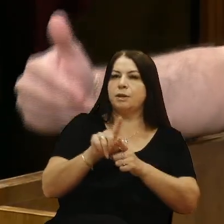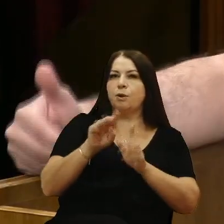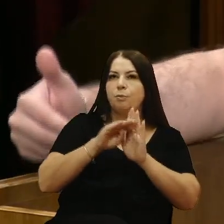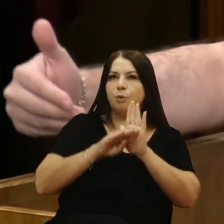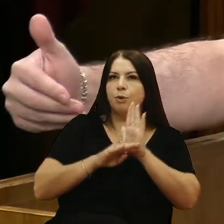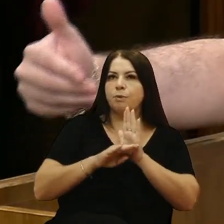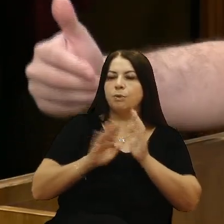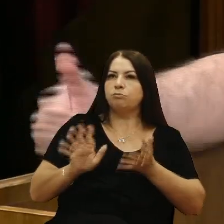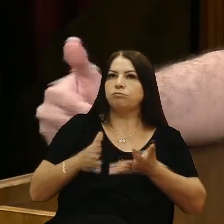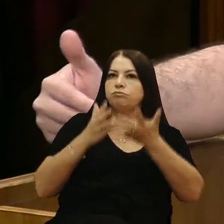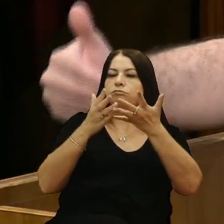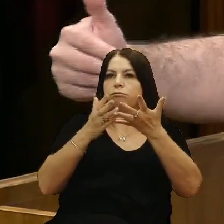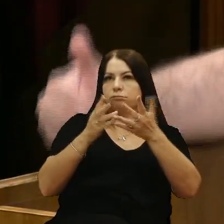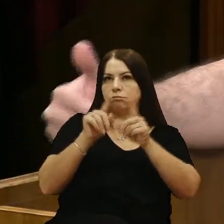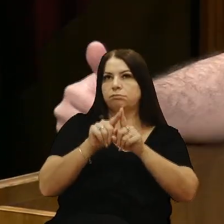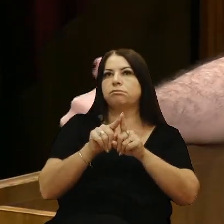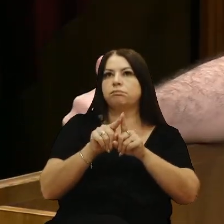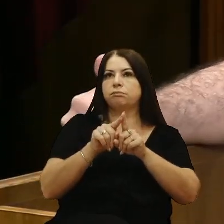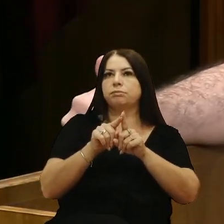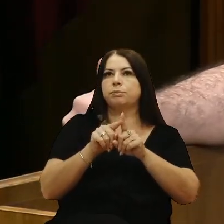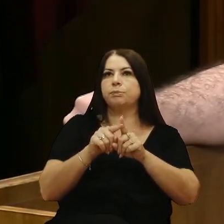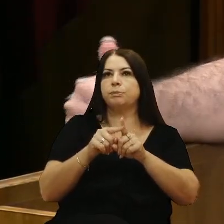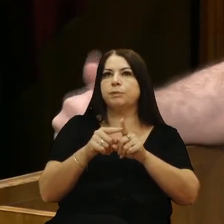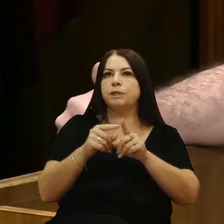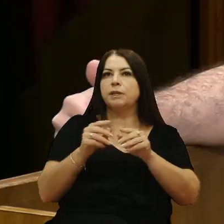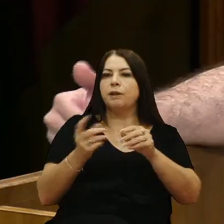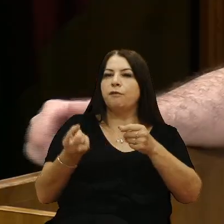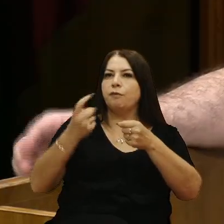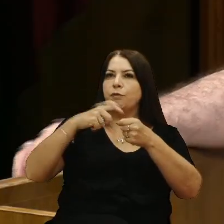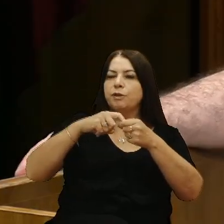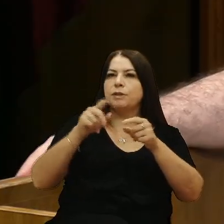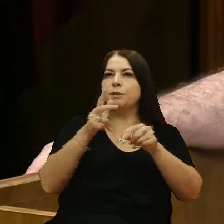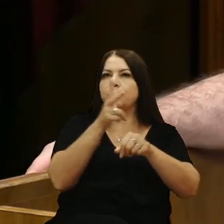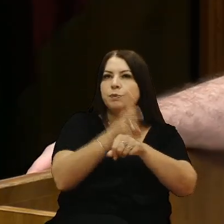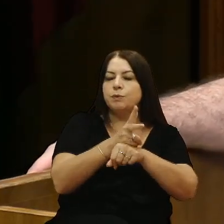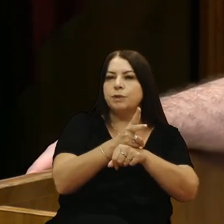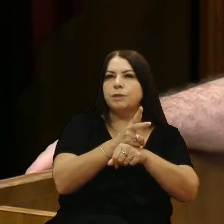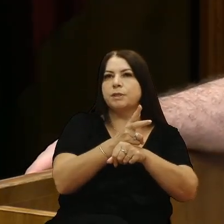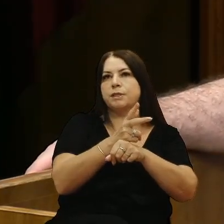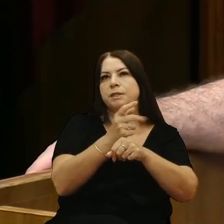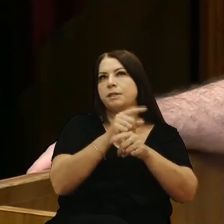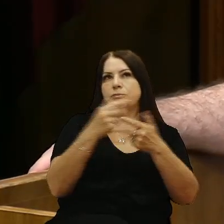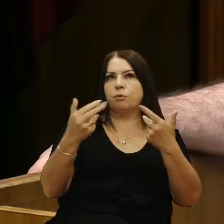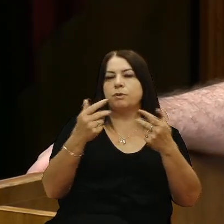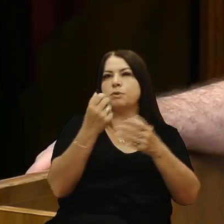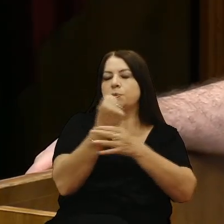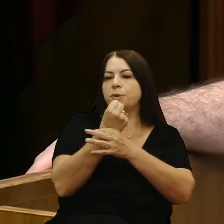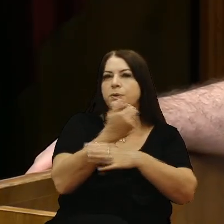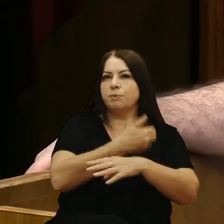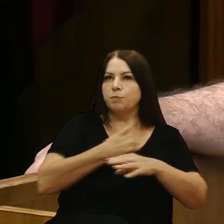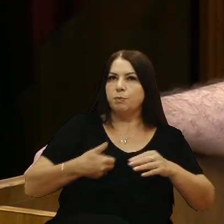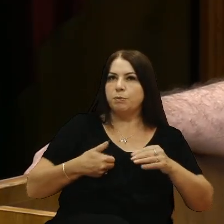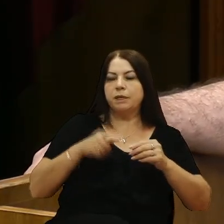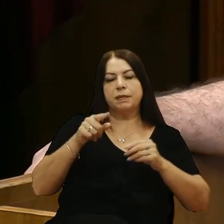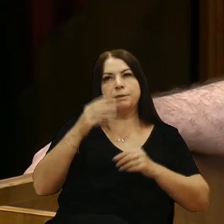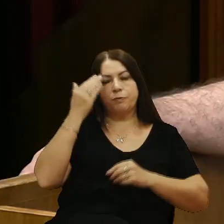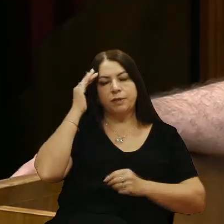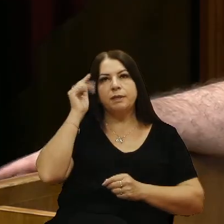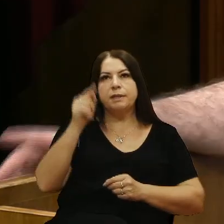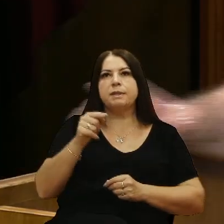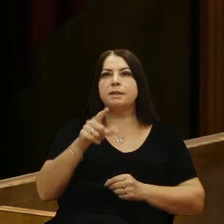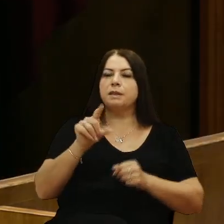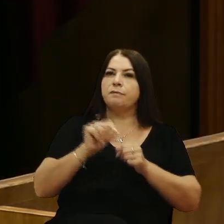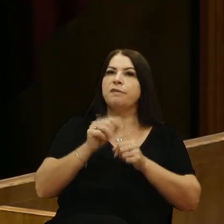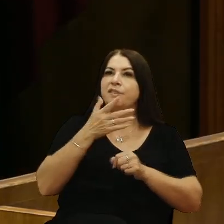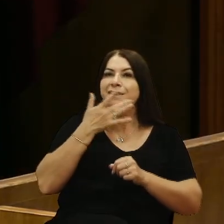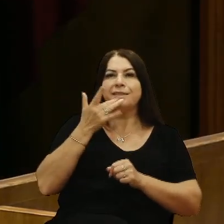de incentivo ao reaparelhamento da segurança pública. Essa medida, para vocês entenderem, ela vai